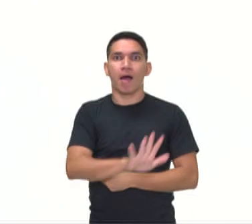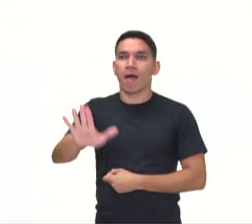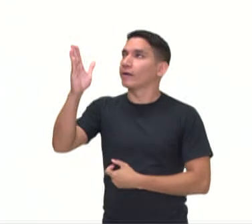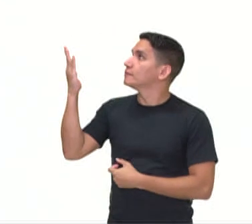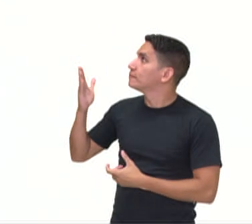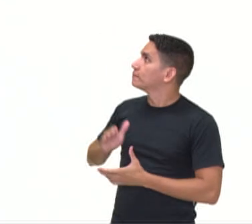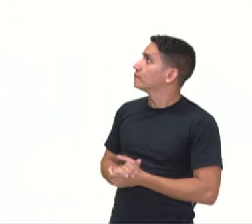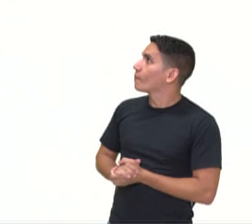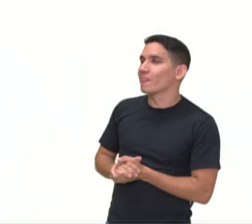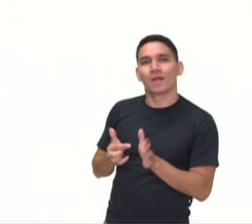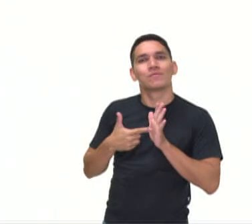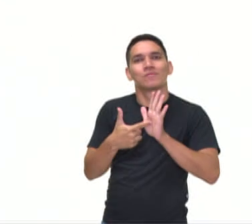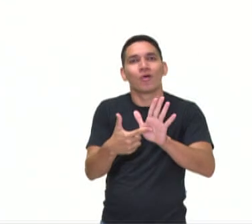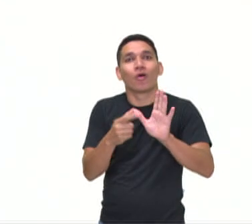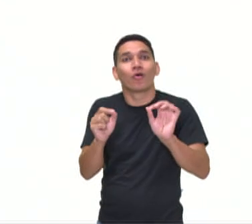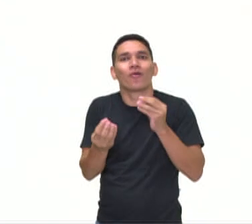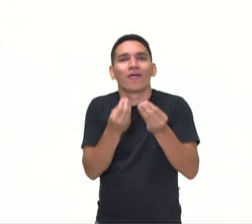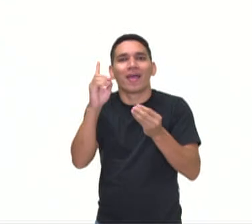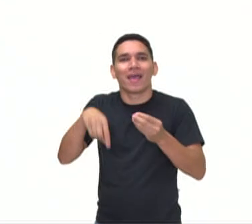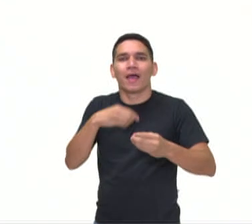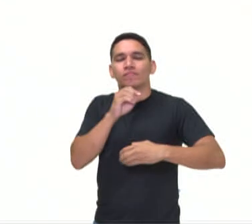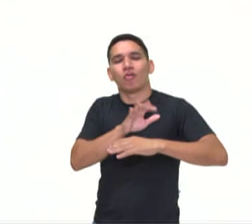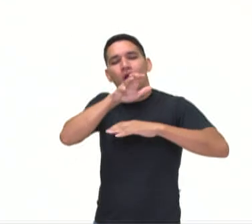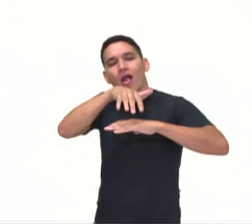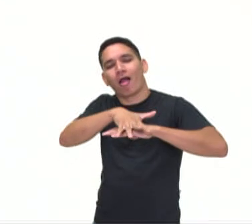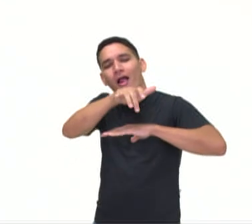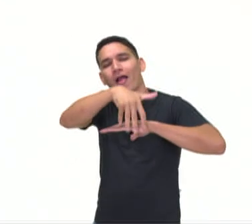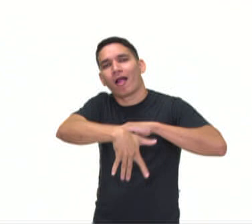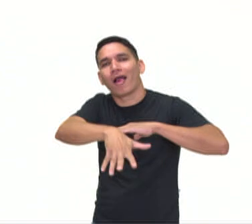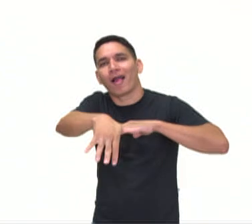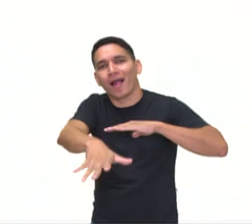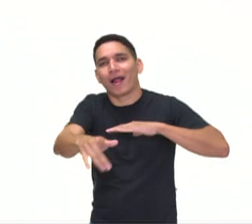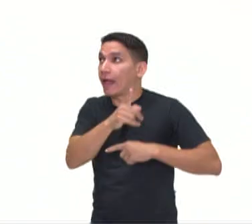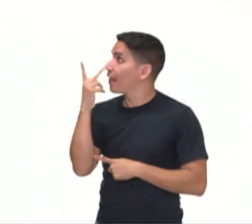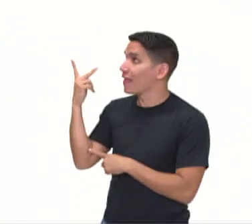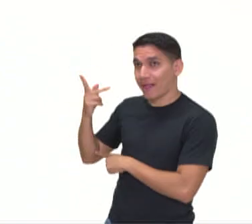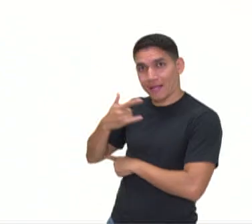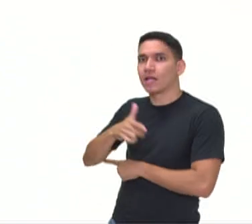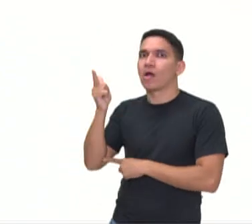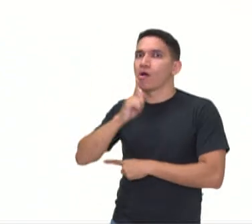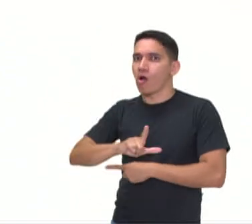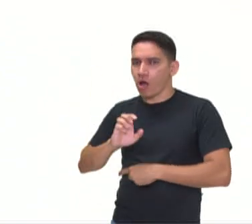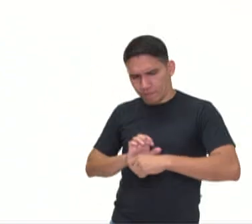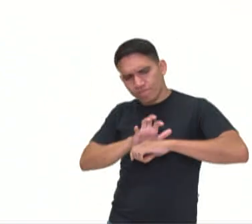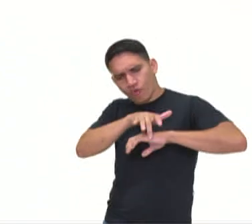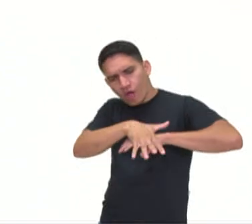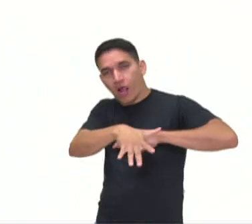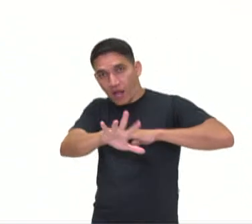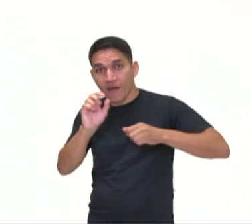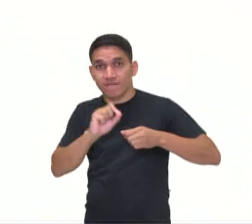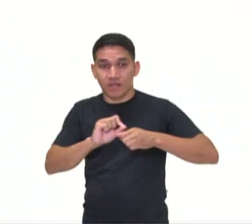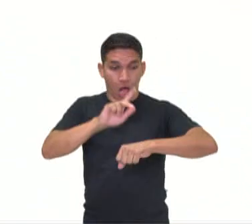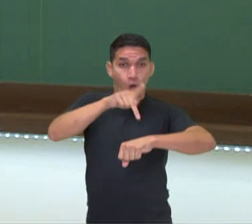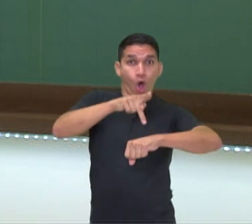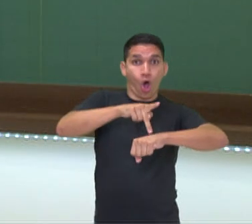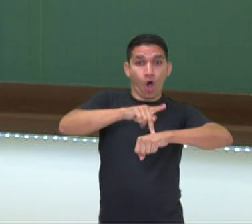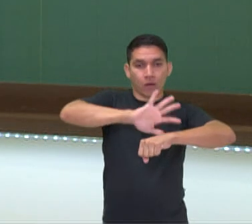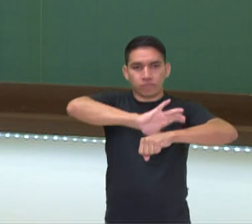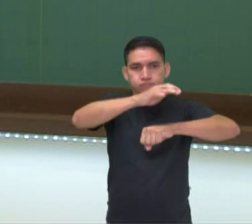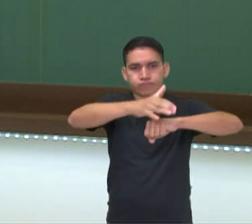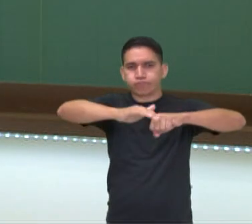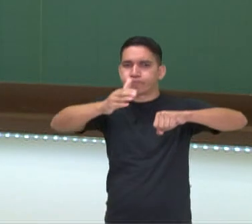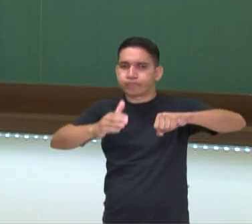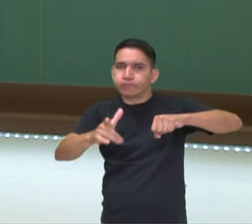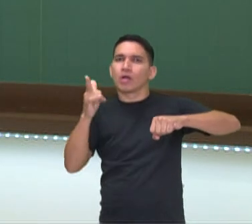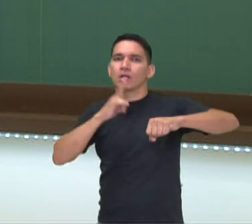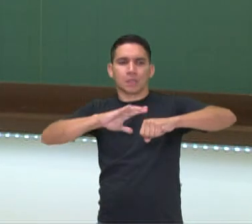aqui mostra para você justamente uma cachoeira. Para que esta cachoeira se formasse, para que essas rochas aqui tivessem